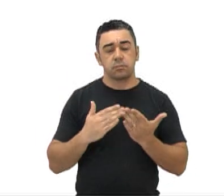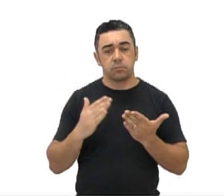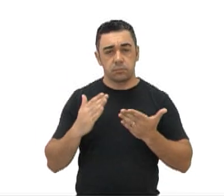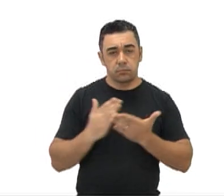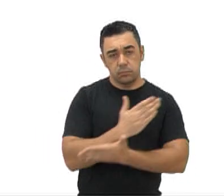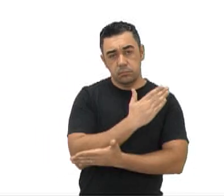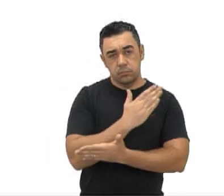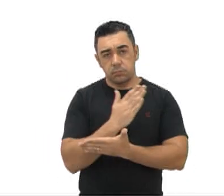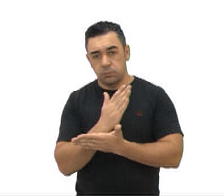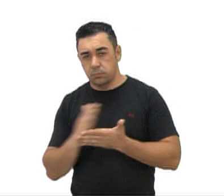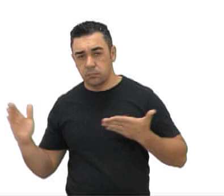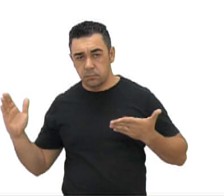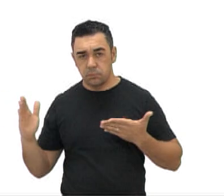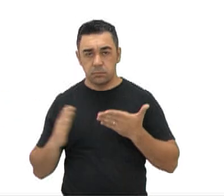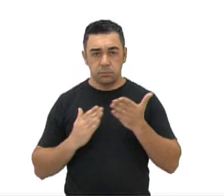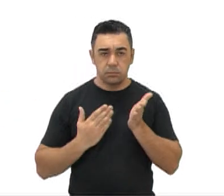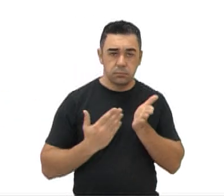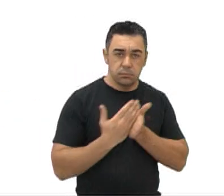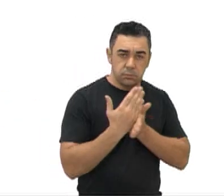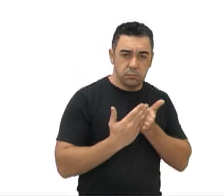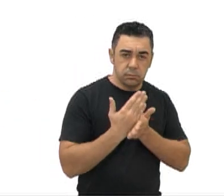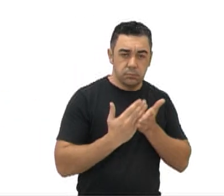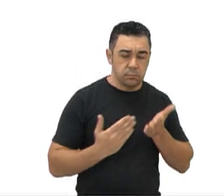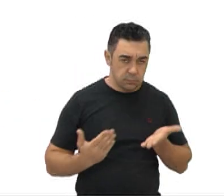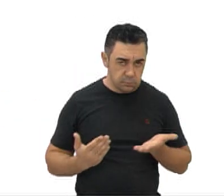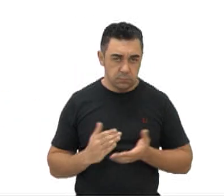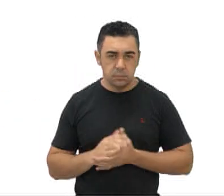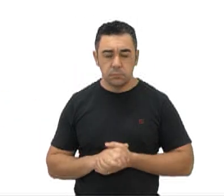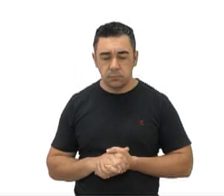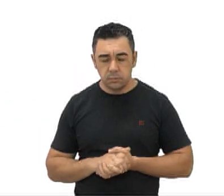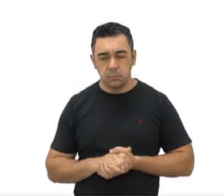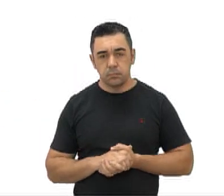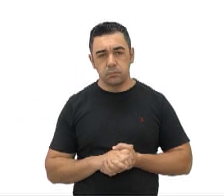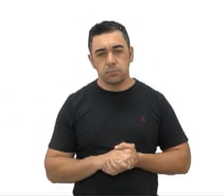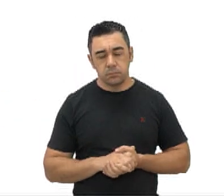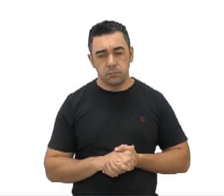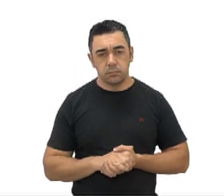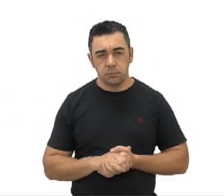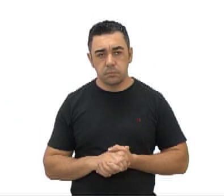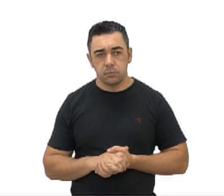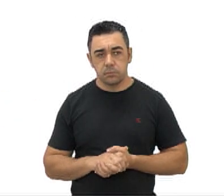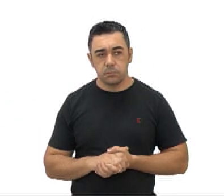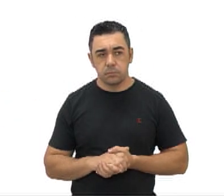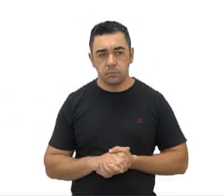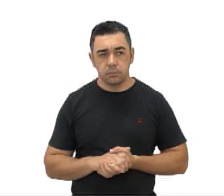x representando um número que a gente não sabe, sobre 2 que seria a metade desse valor.